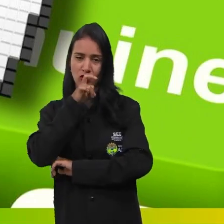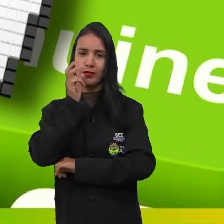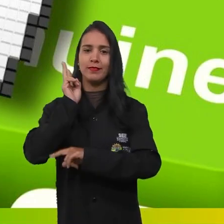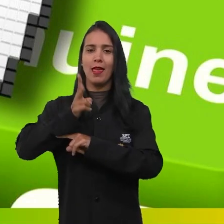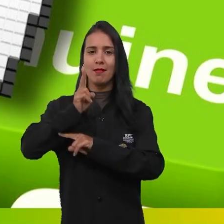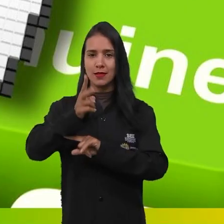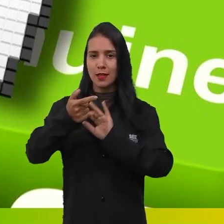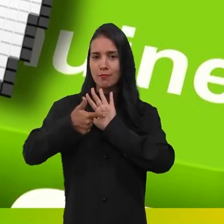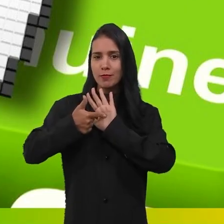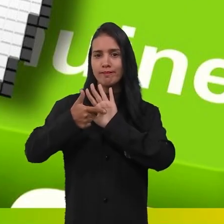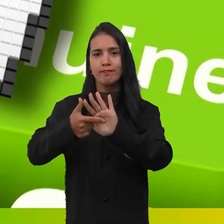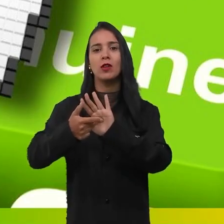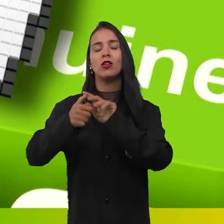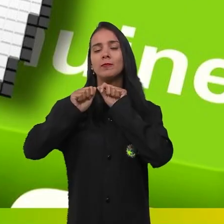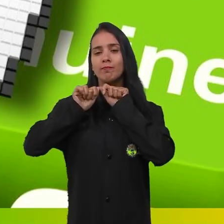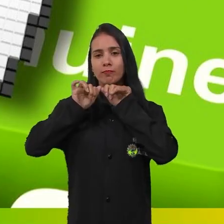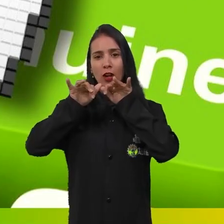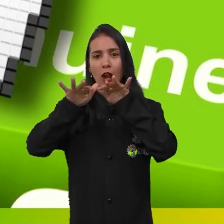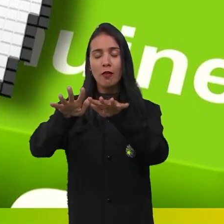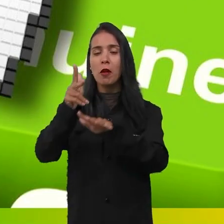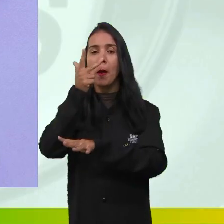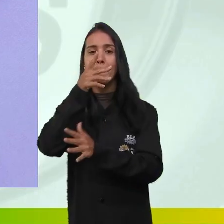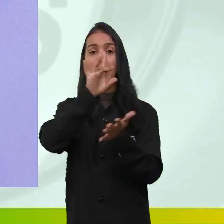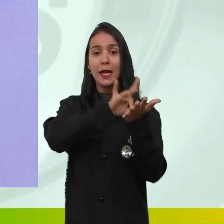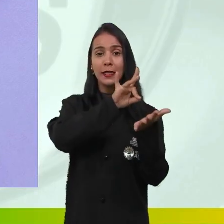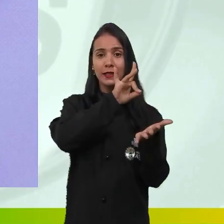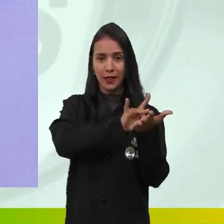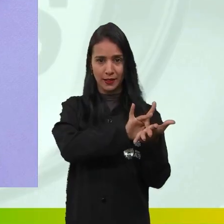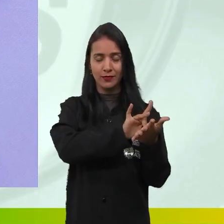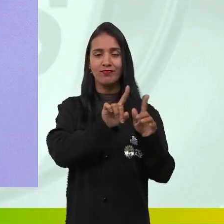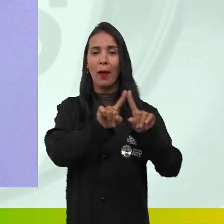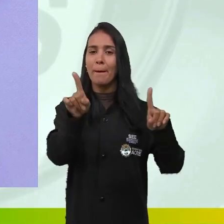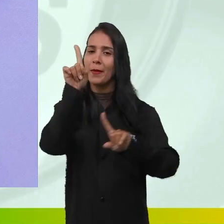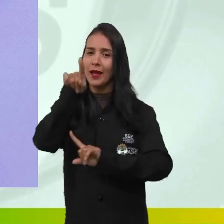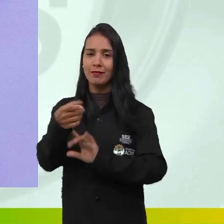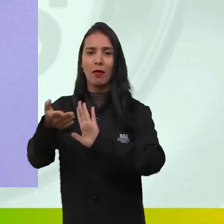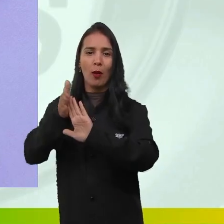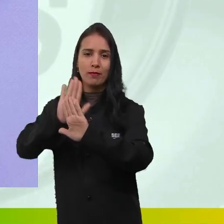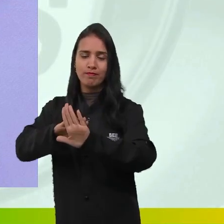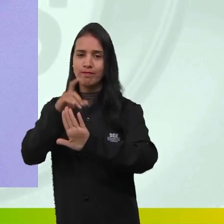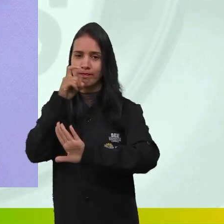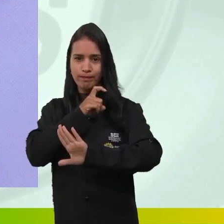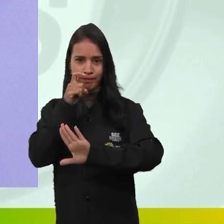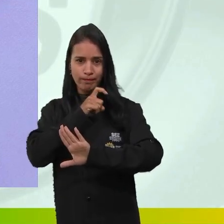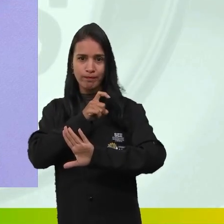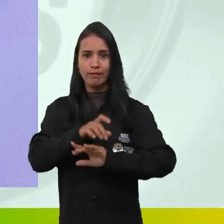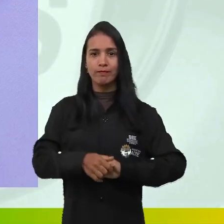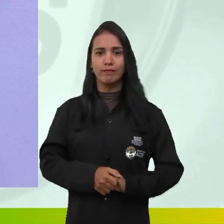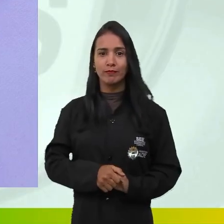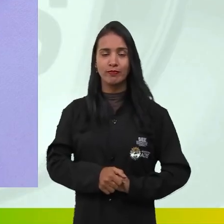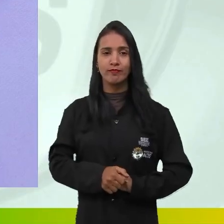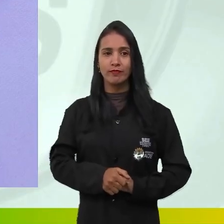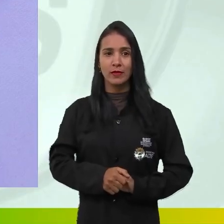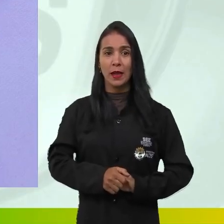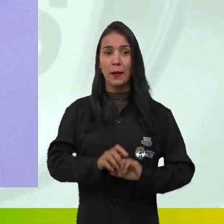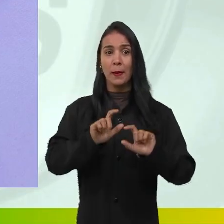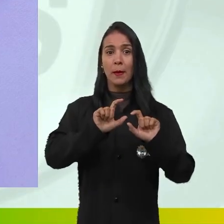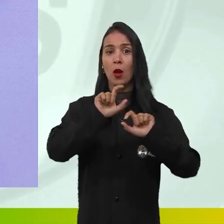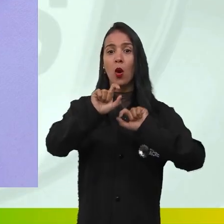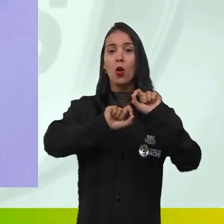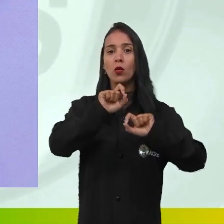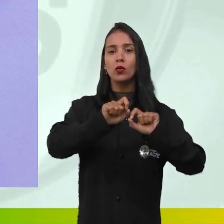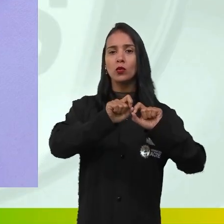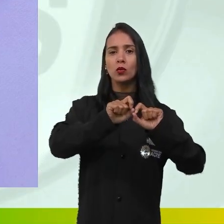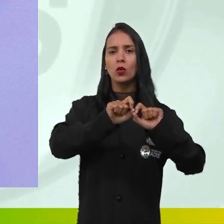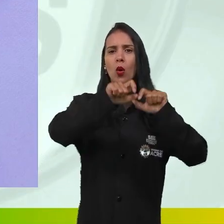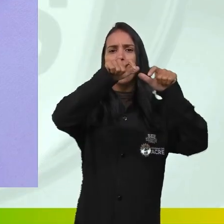se fosse verdade. Esse é o problema. Elas são apresentadas como se fossem verdade. Então, onde eu encontro?